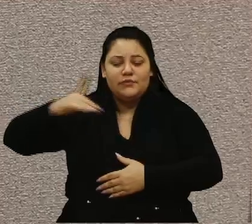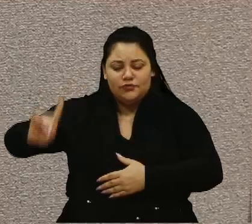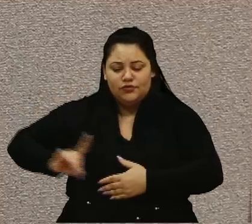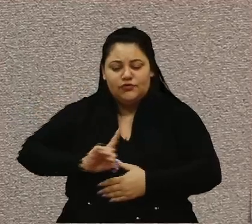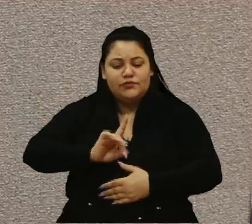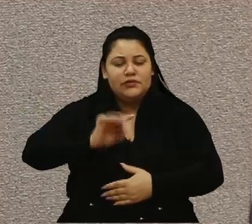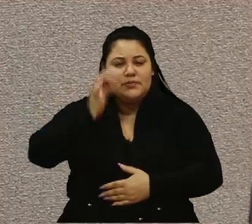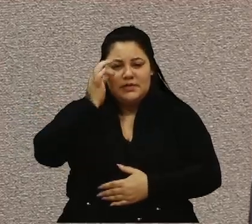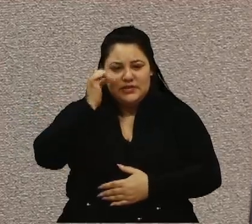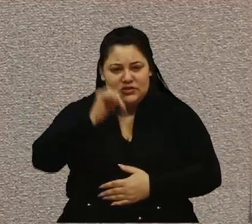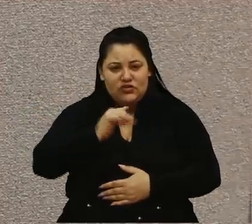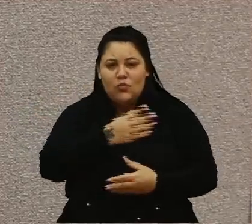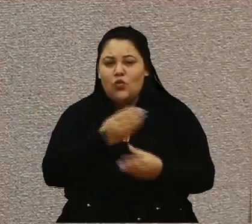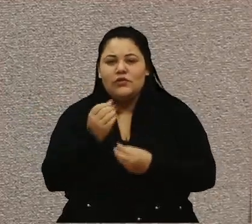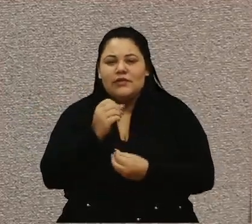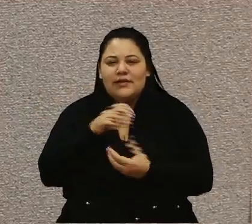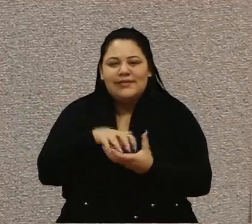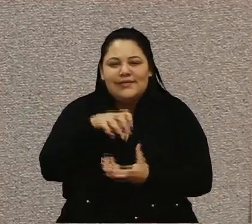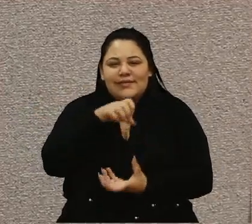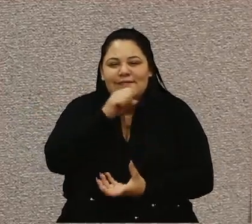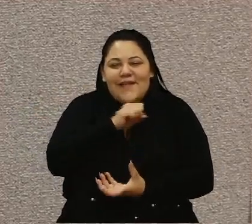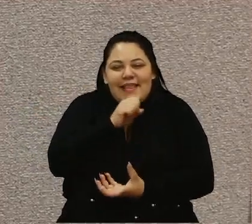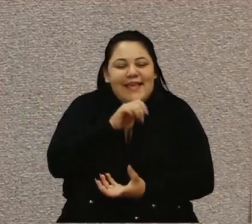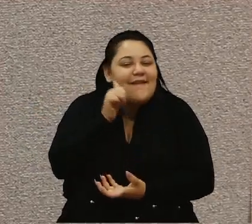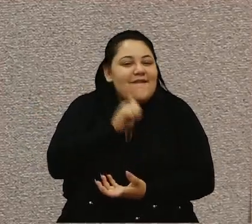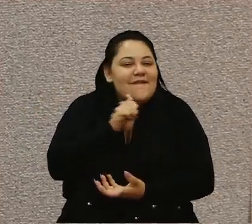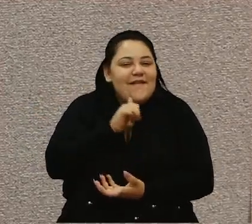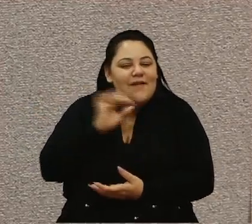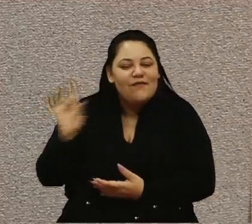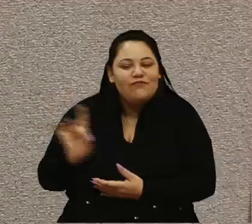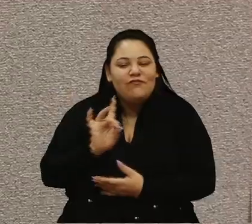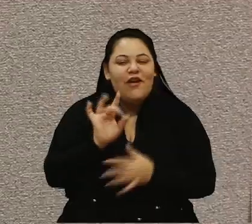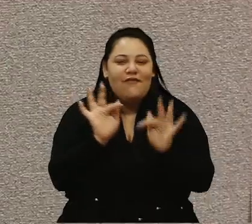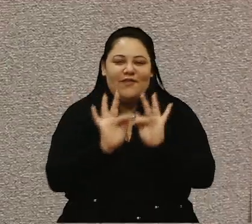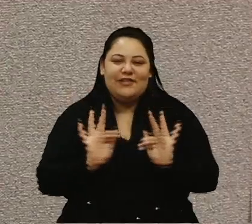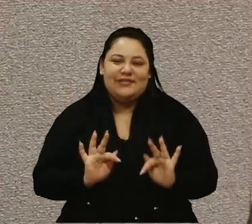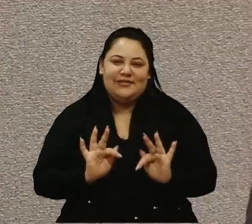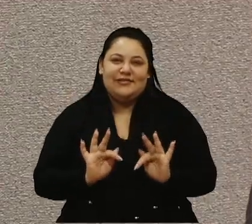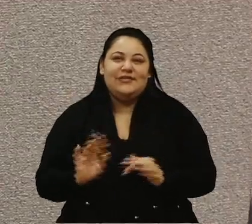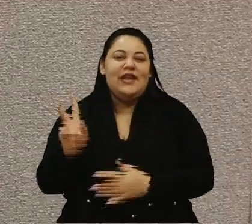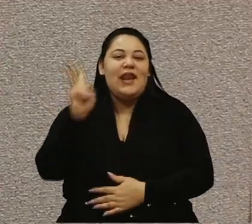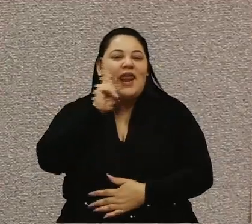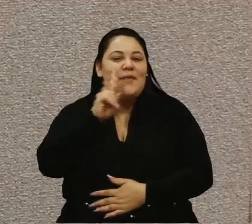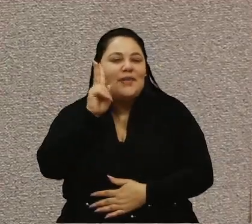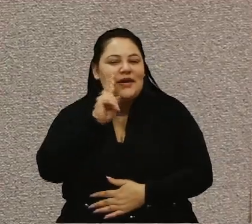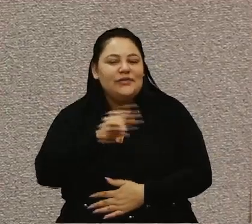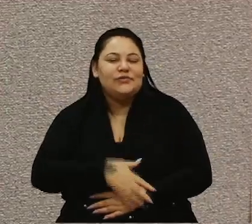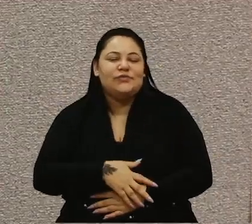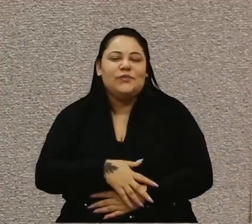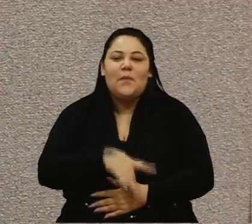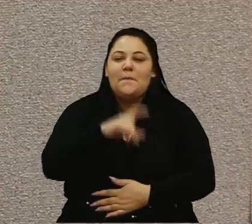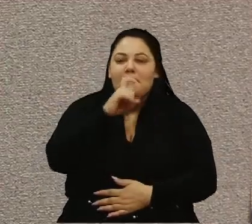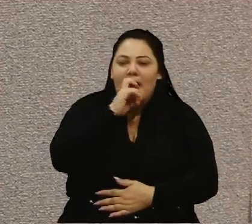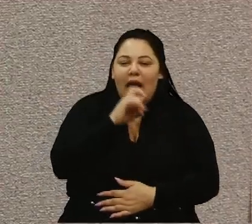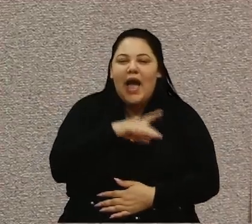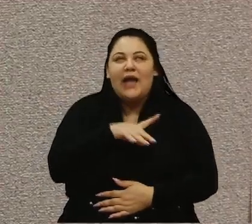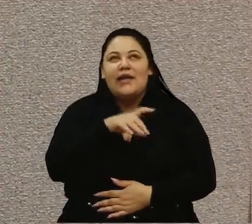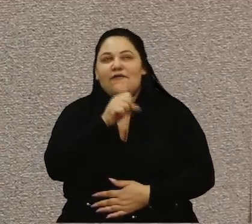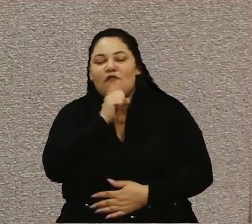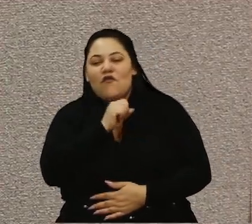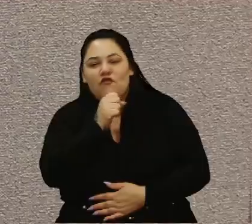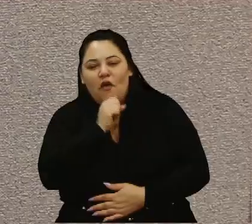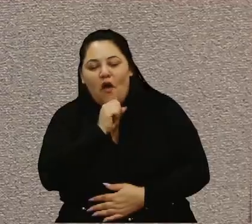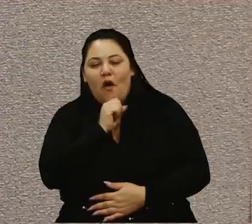muitas idosas que vieram felizes da vida de estarem relembrando dos seus pais, dos seus avós, dos